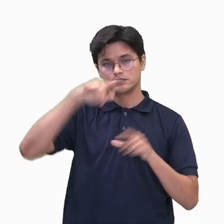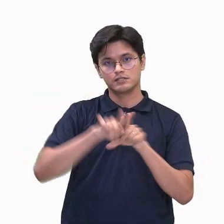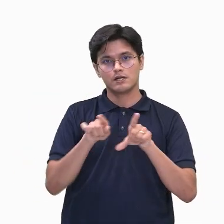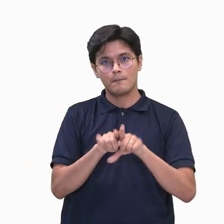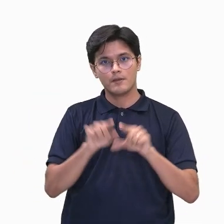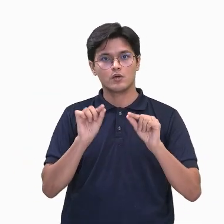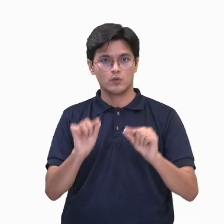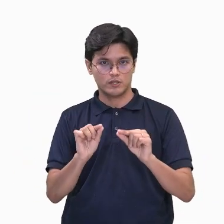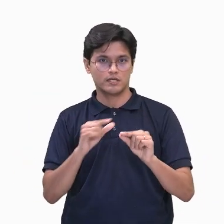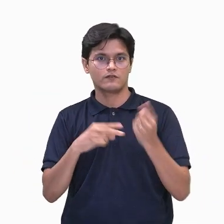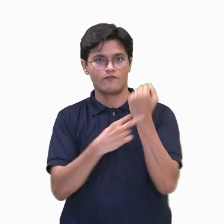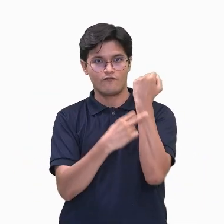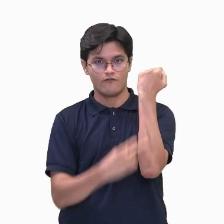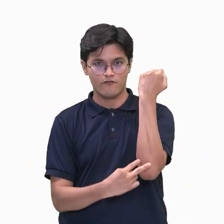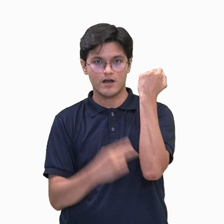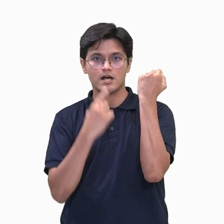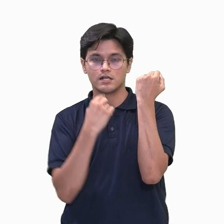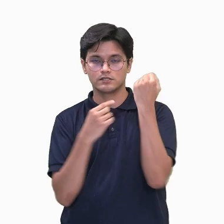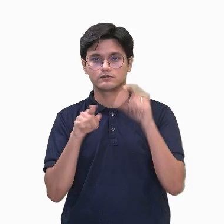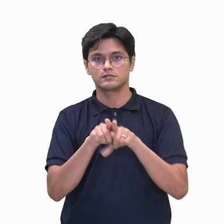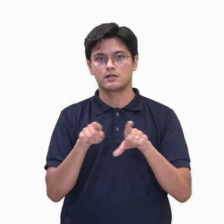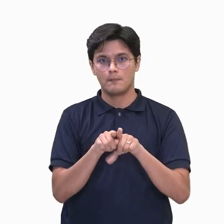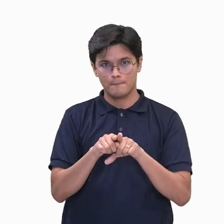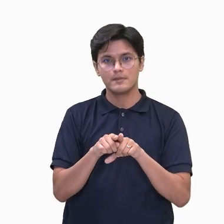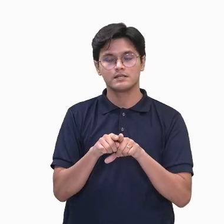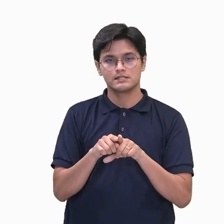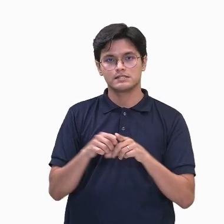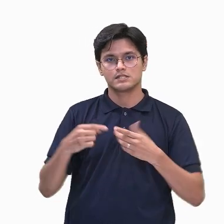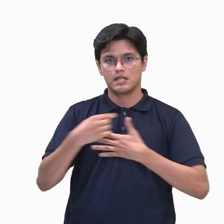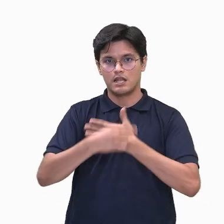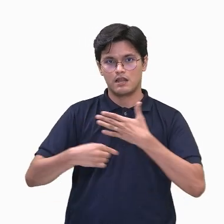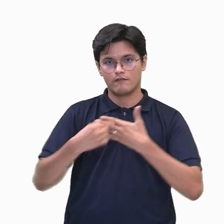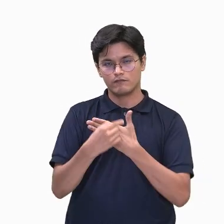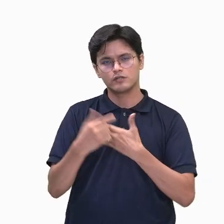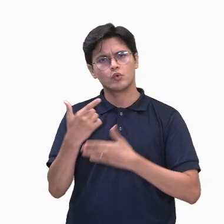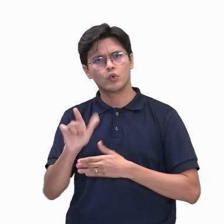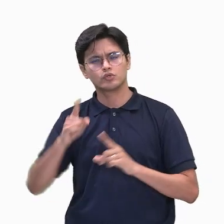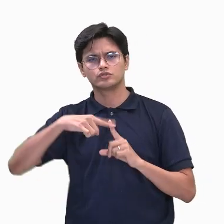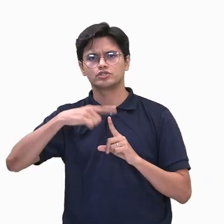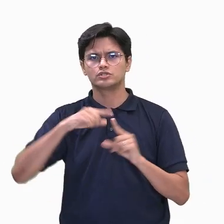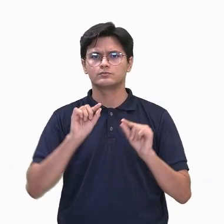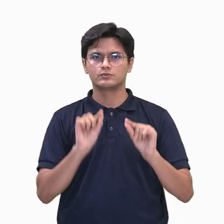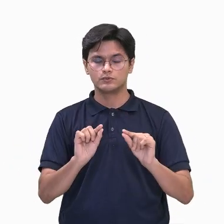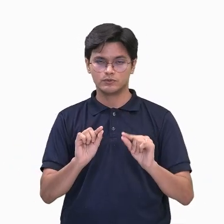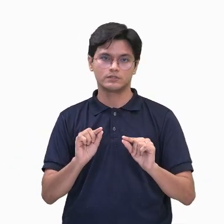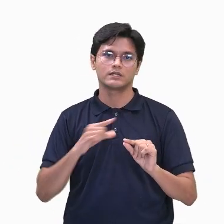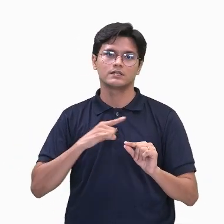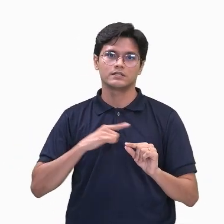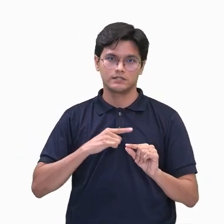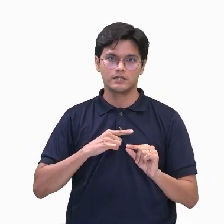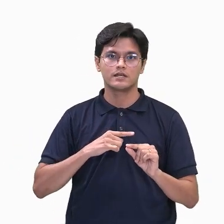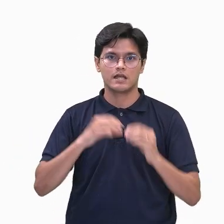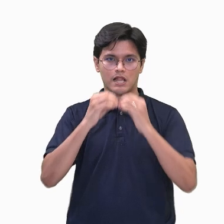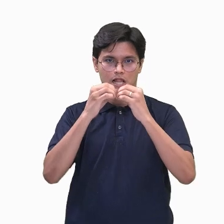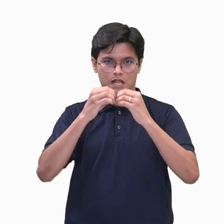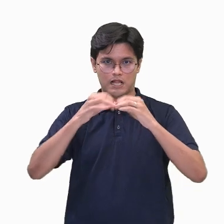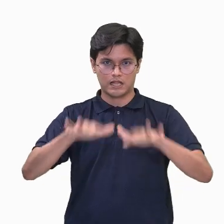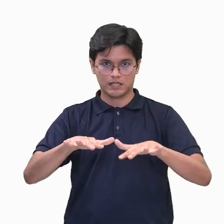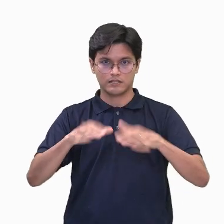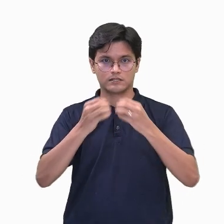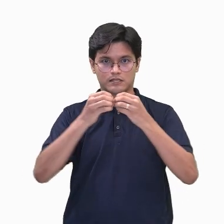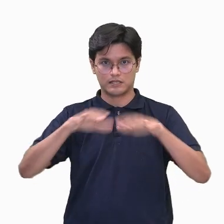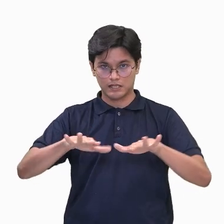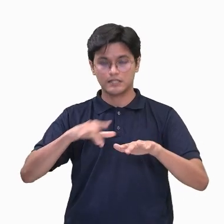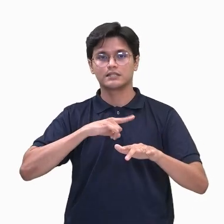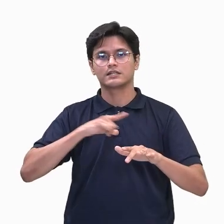sanguíneos e linfáticos. O outro tipo de epitélio que nós encontramos é o epitélio glandular. Então a gente tem aí esses dois tipos,